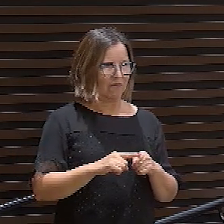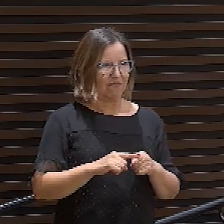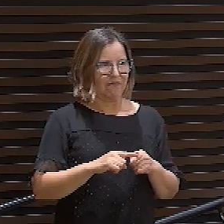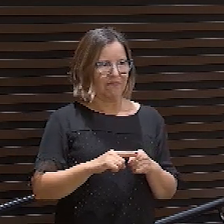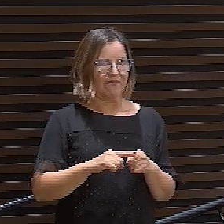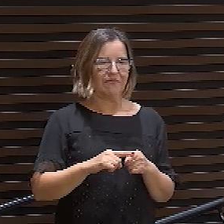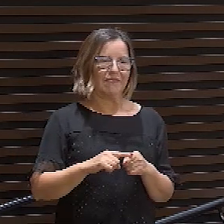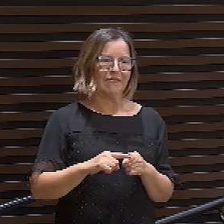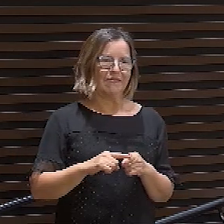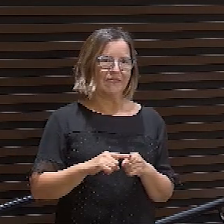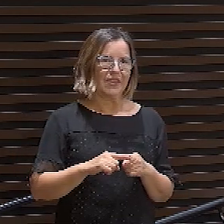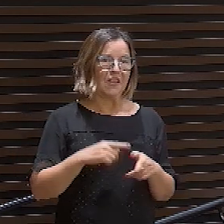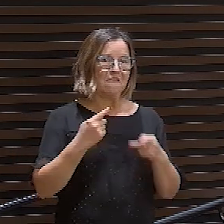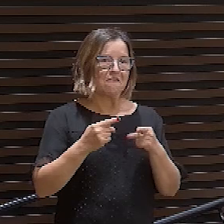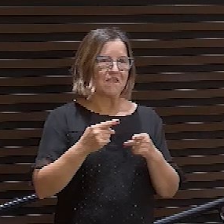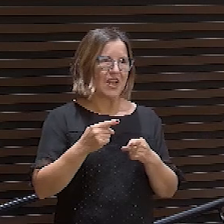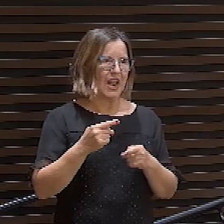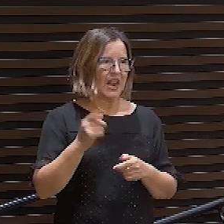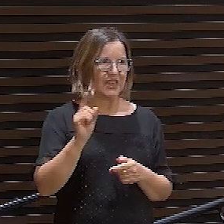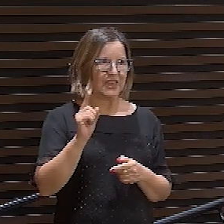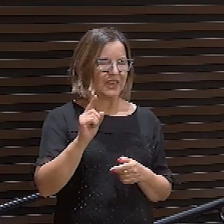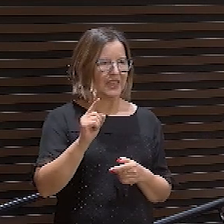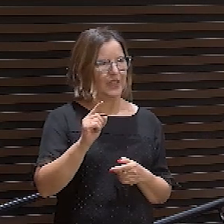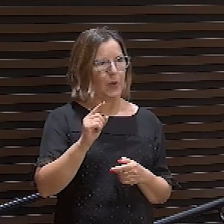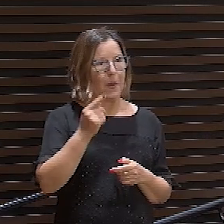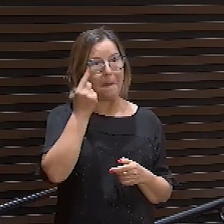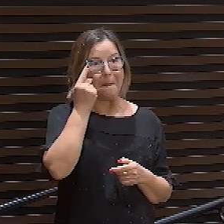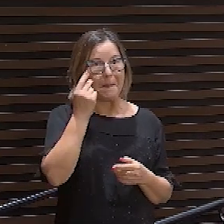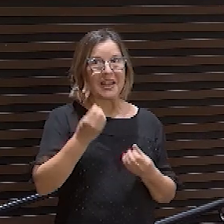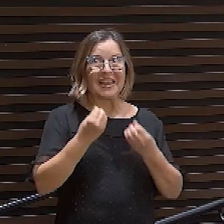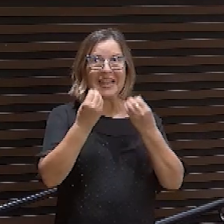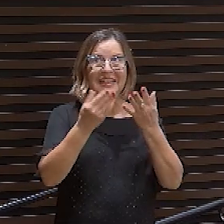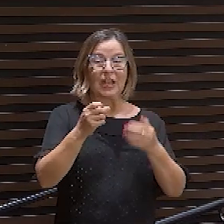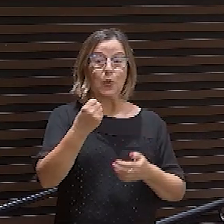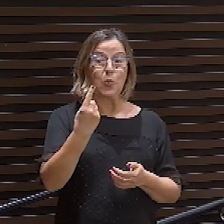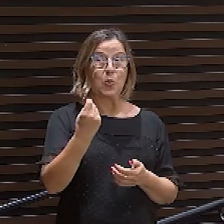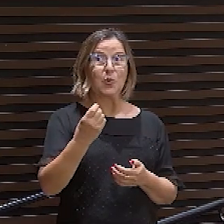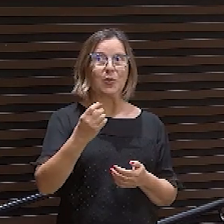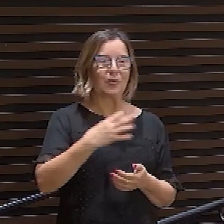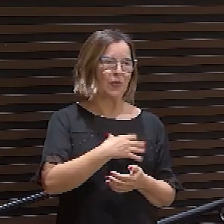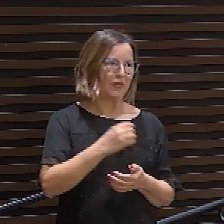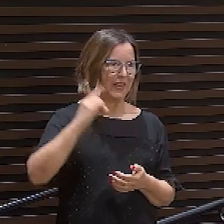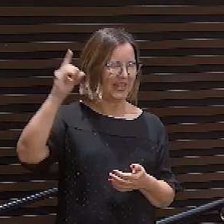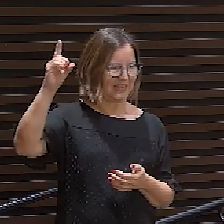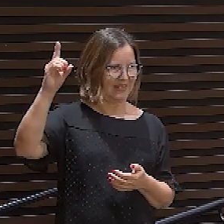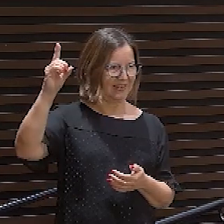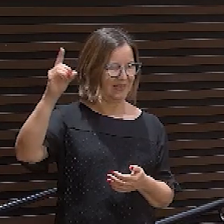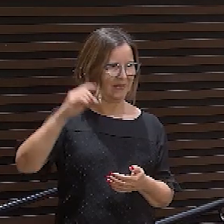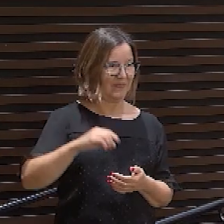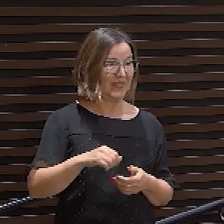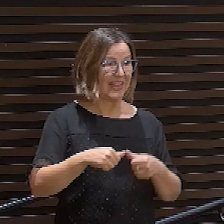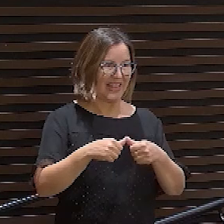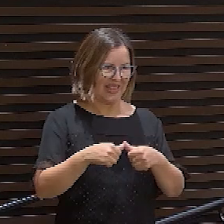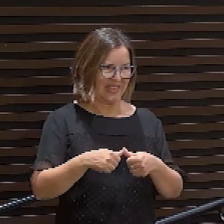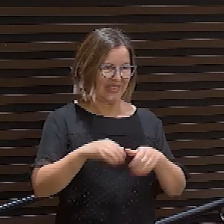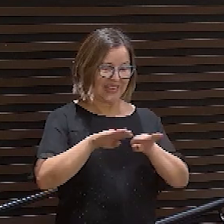o teu único filho. Esse altar é o altar.